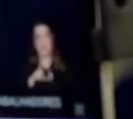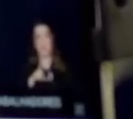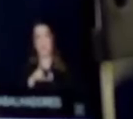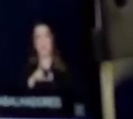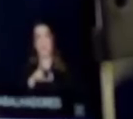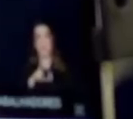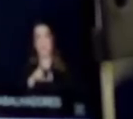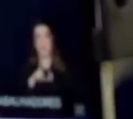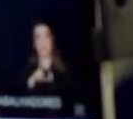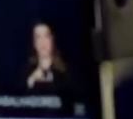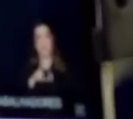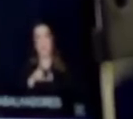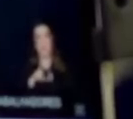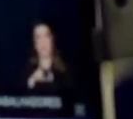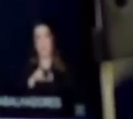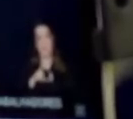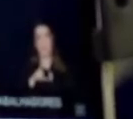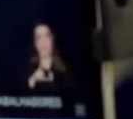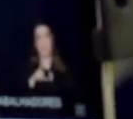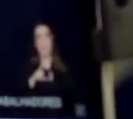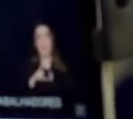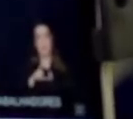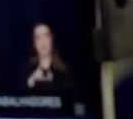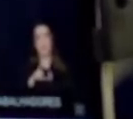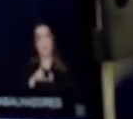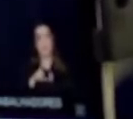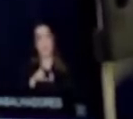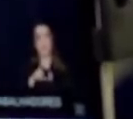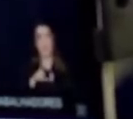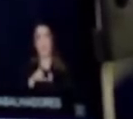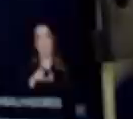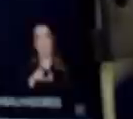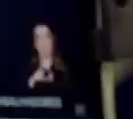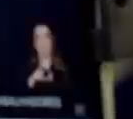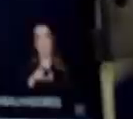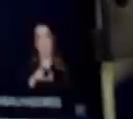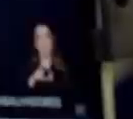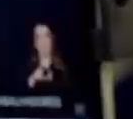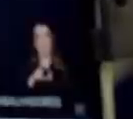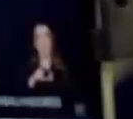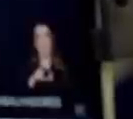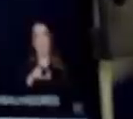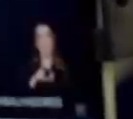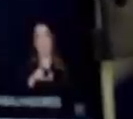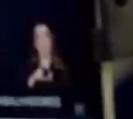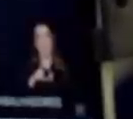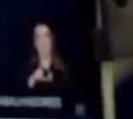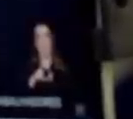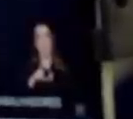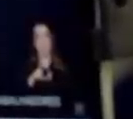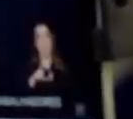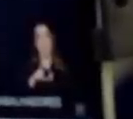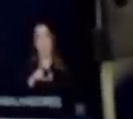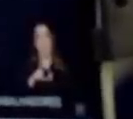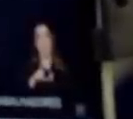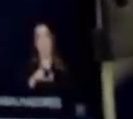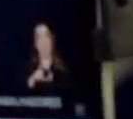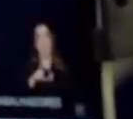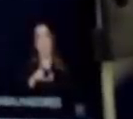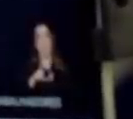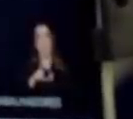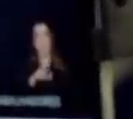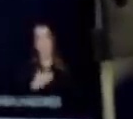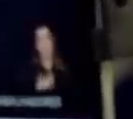na Assembleia, blá, blá, blá, blá, blá, blá. Aqui estão as 7 pessoas batendo palma para o Biden. 7 pessoas. Vamos